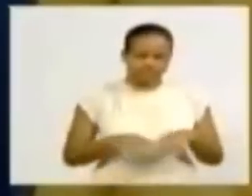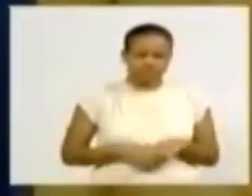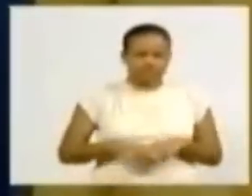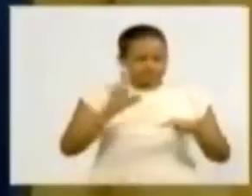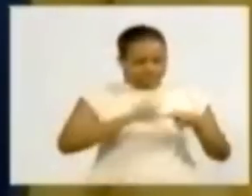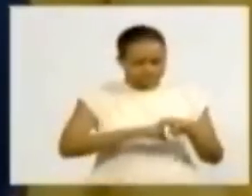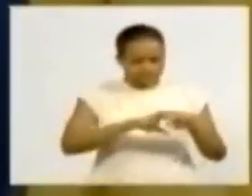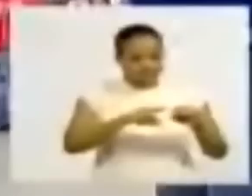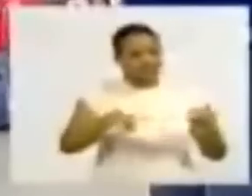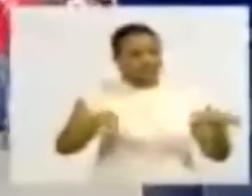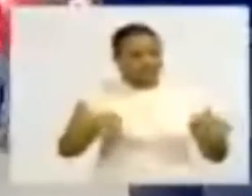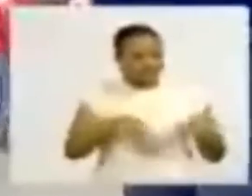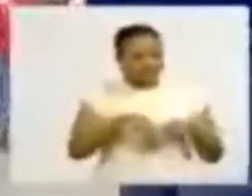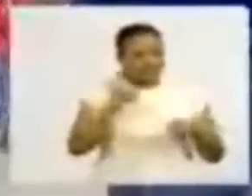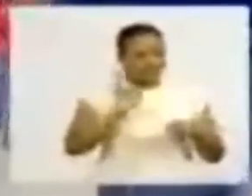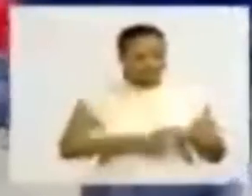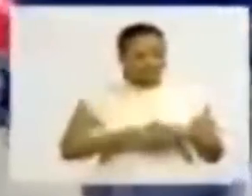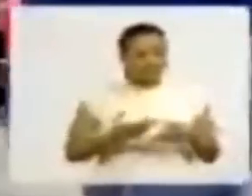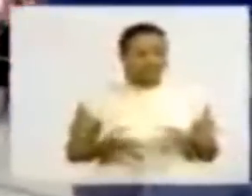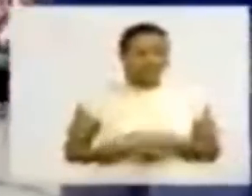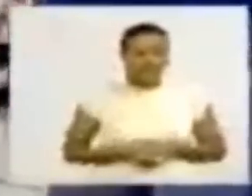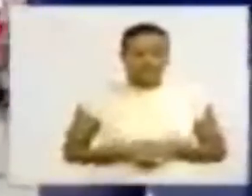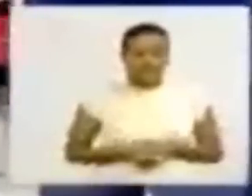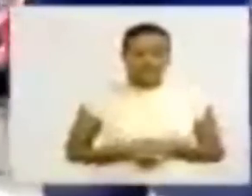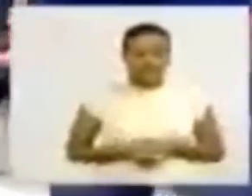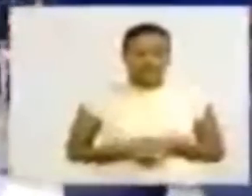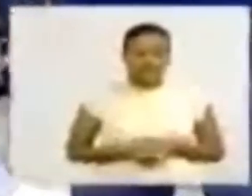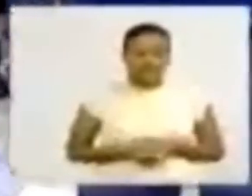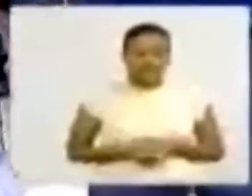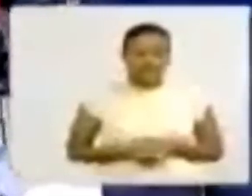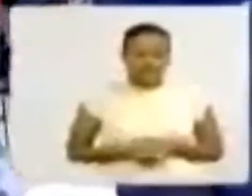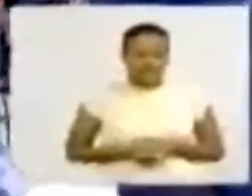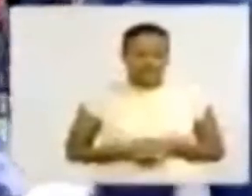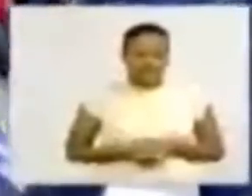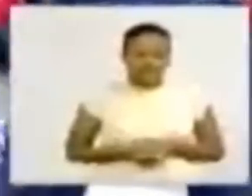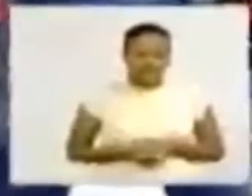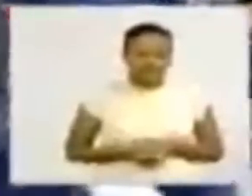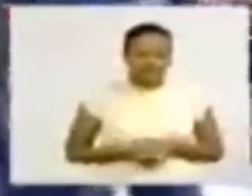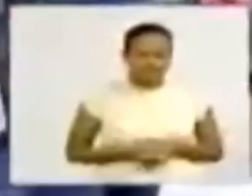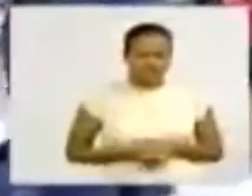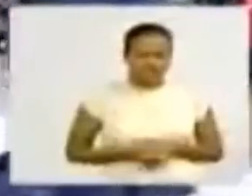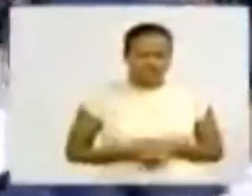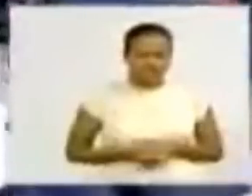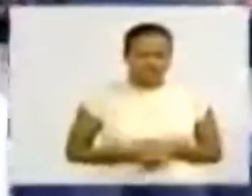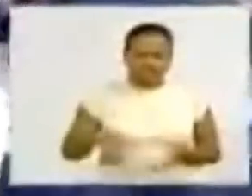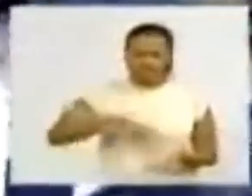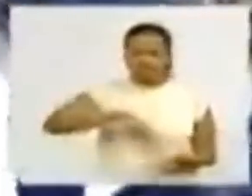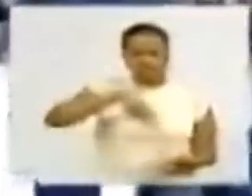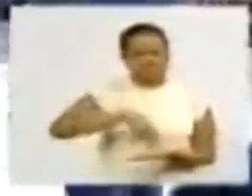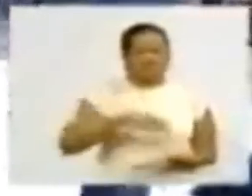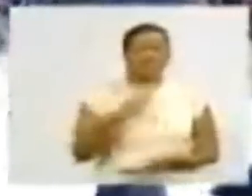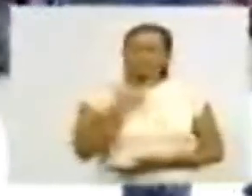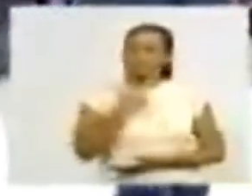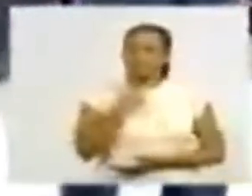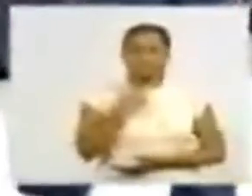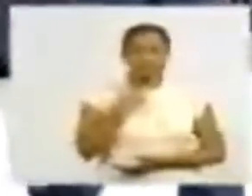Senta no chão. É. O chão é um lugar ótimo para a gente sentar também. Ficar em pé que não pode,